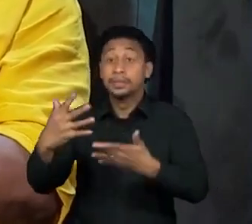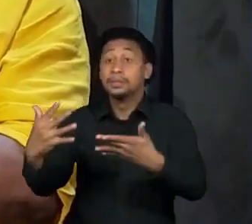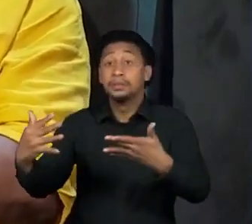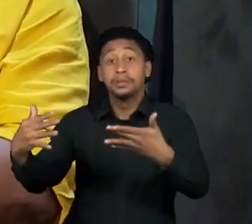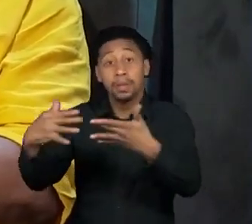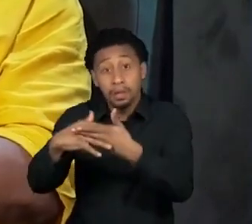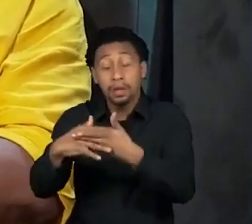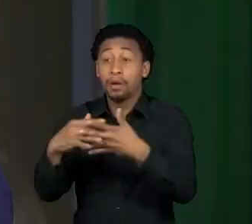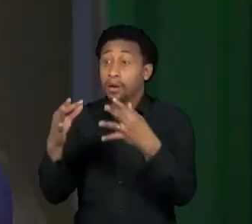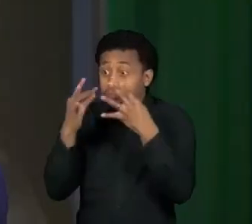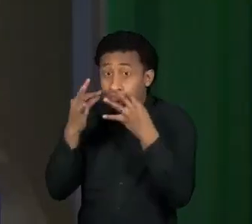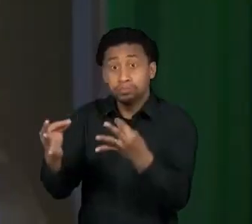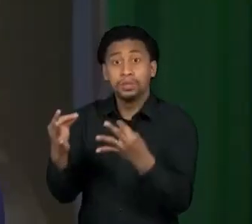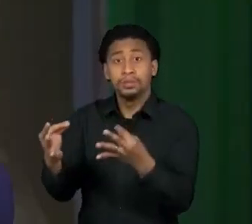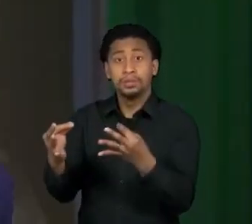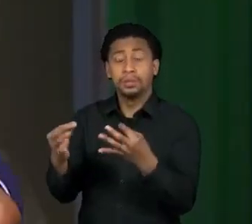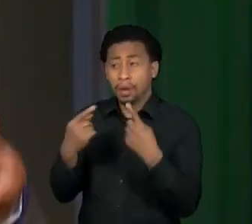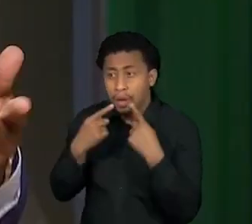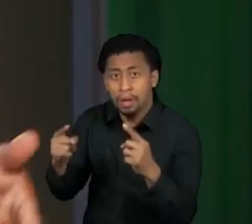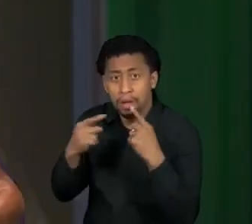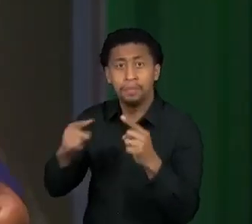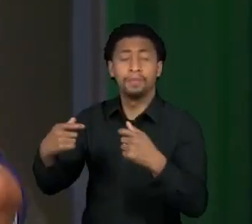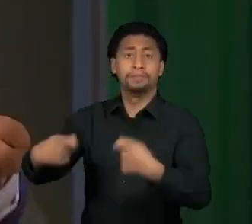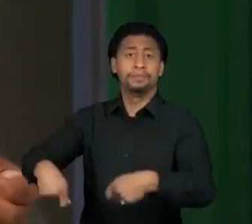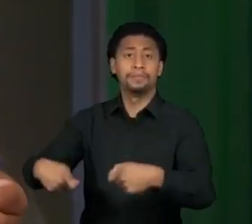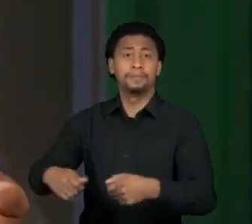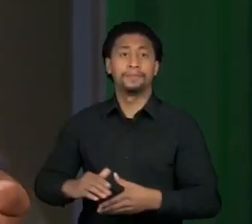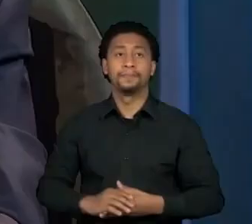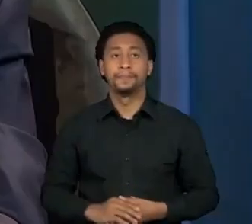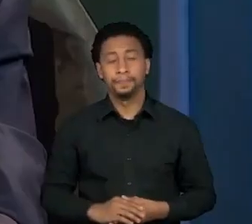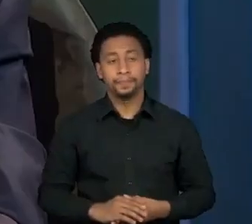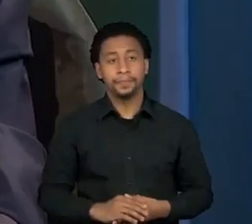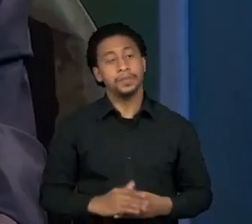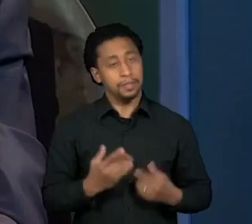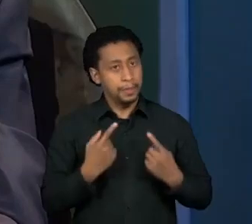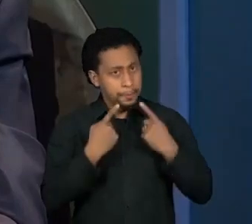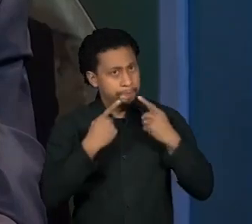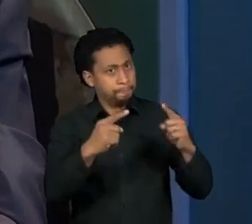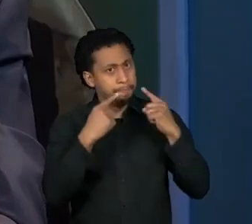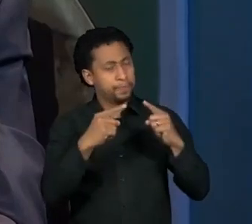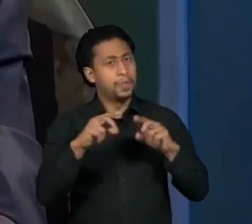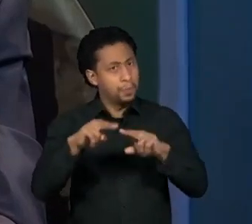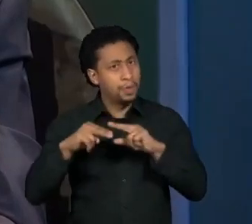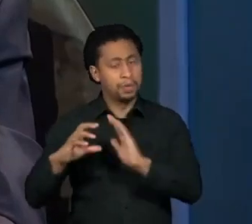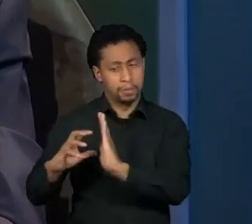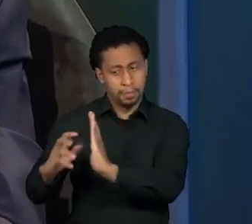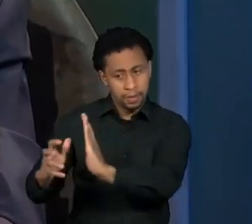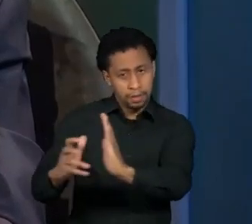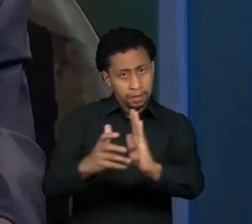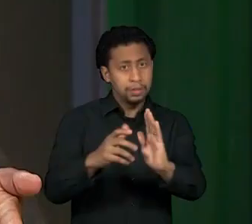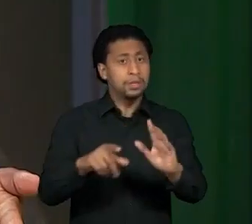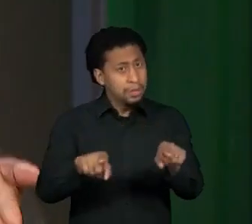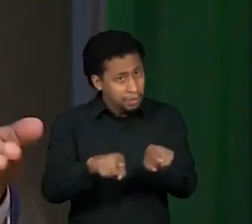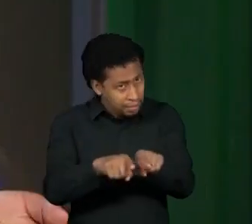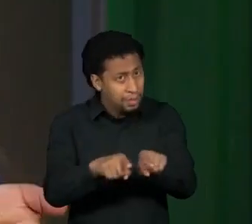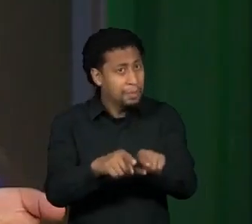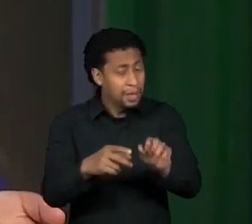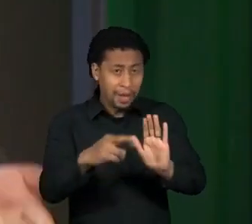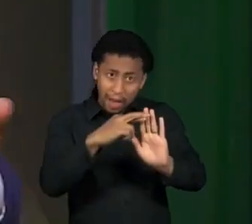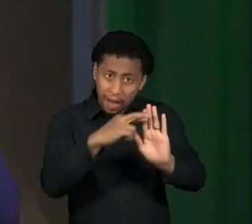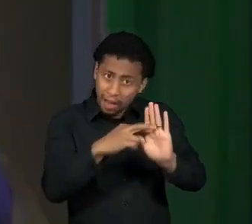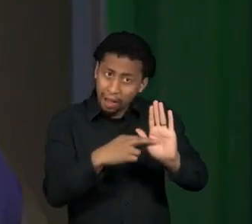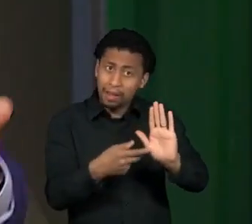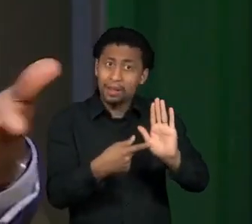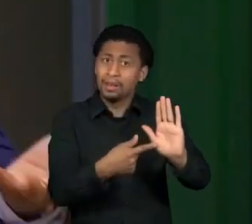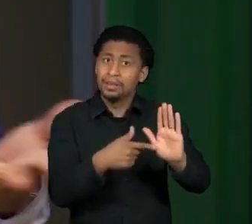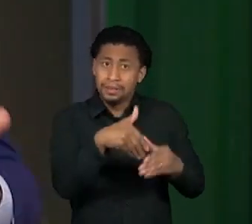olhos críticos. Essa criticidade também não precisaria ser, não só dos partidos, mas até dos olhares do próprio regime. Né?